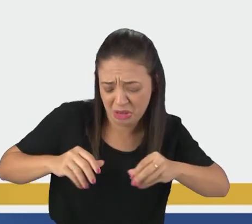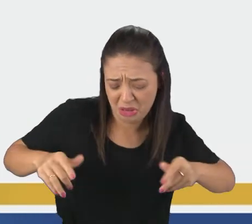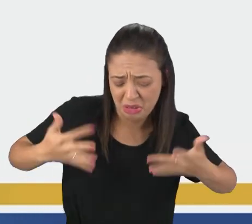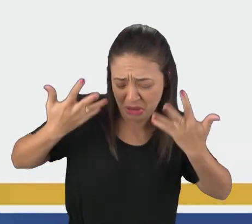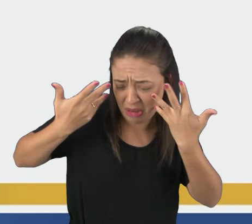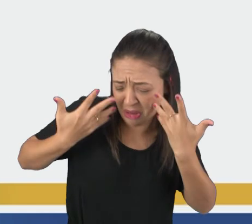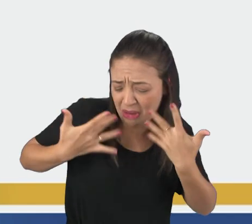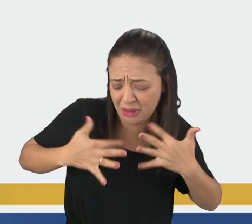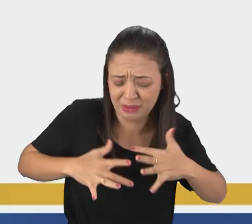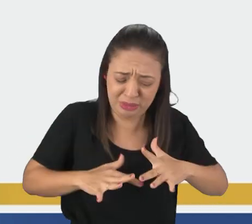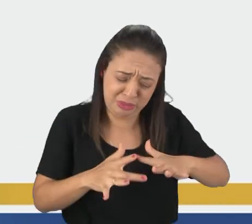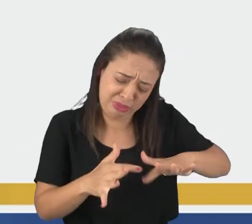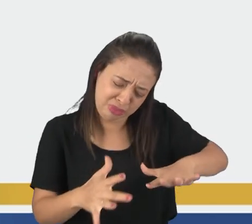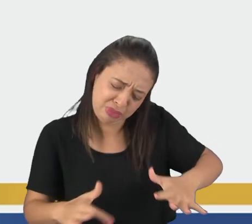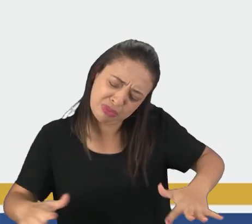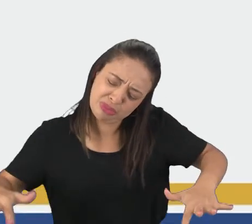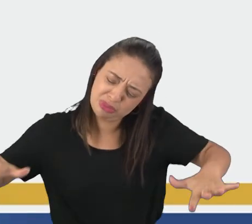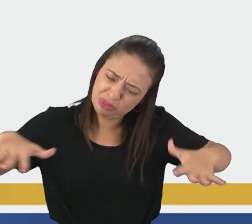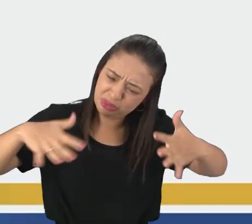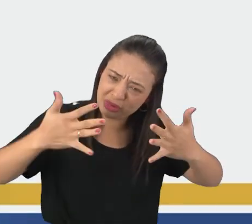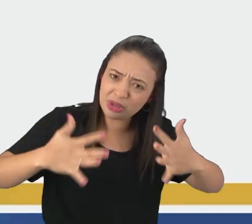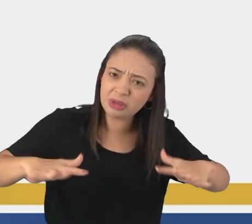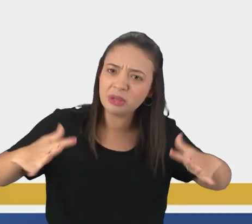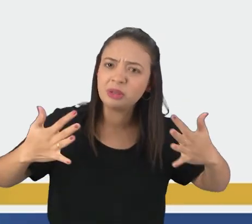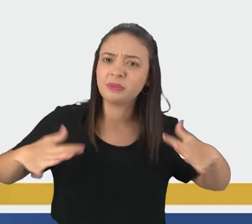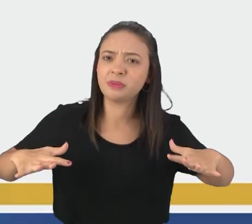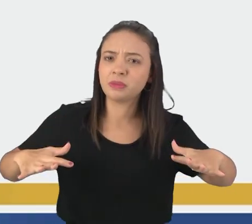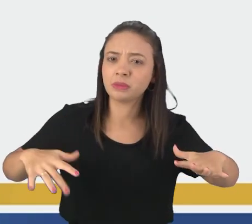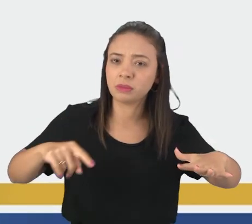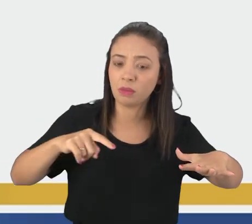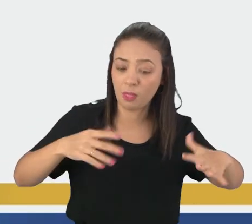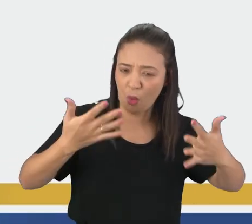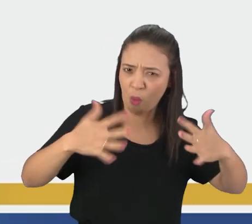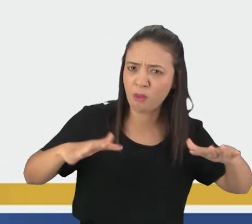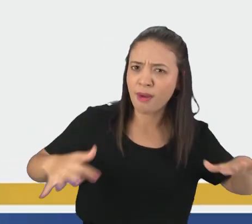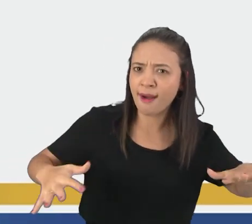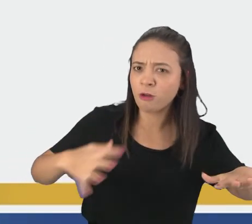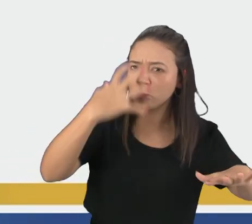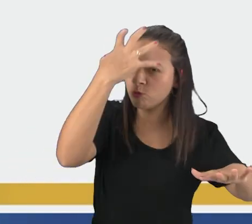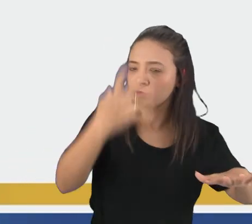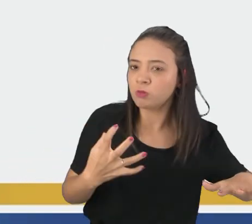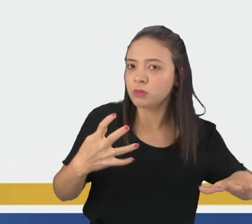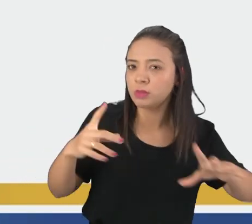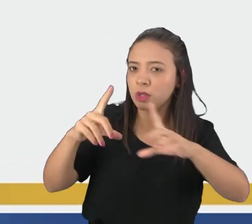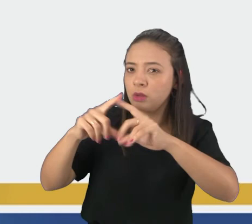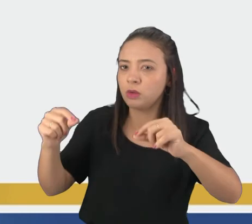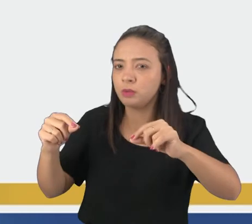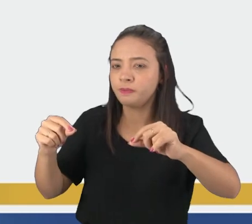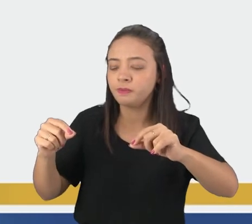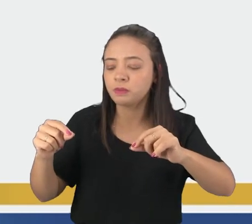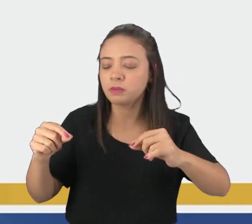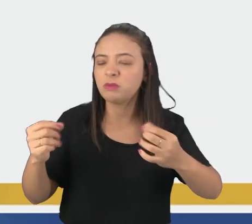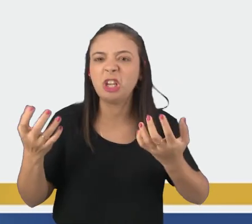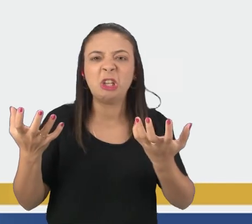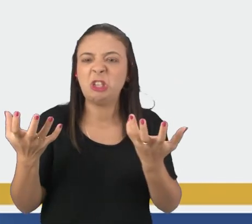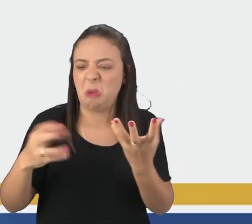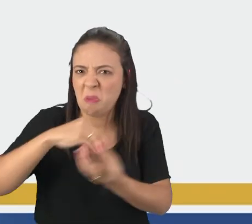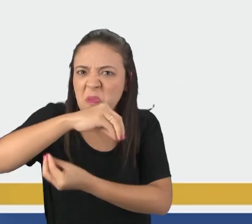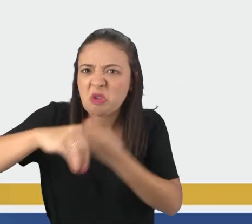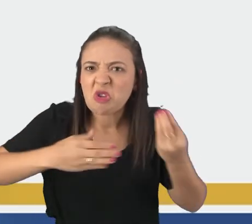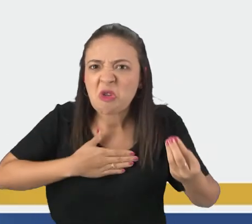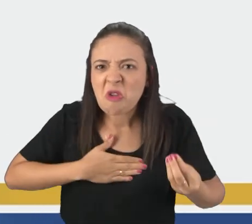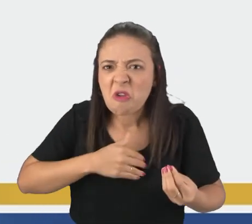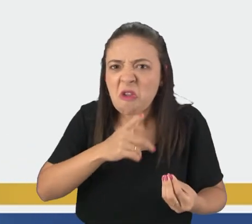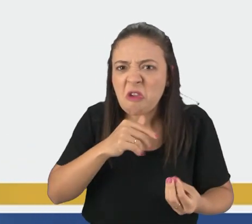terra até o mar. Mas o mar, que estava zangado com a lua, não deixava que as lágrimas